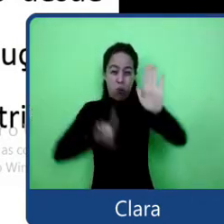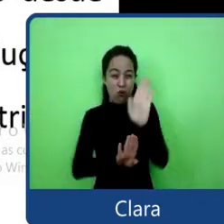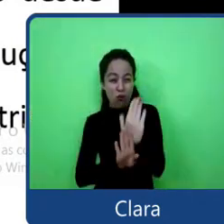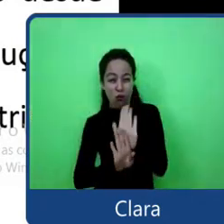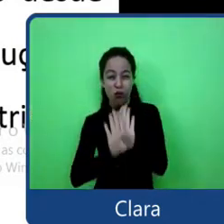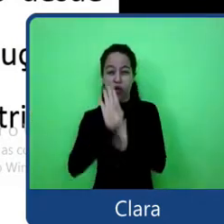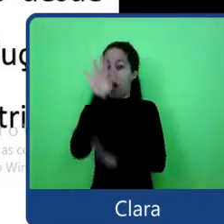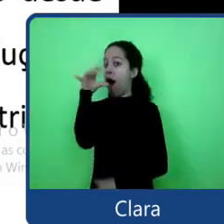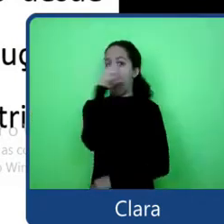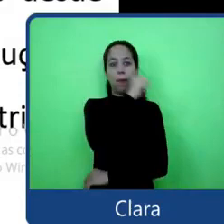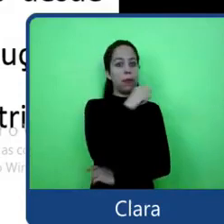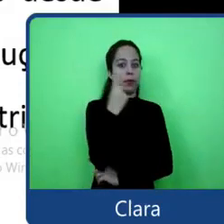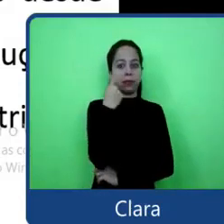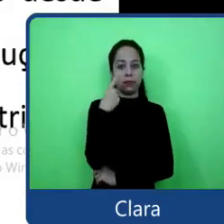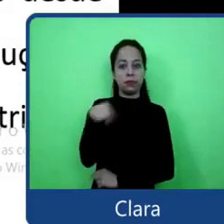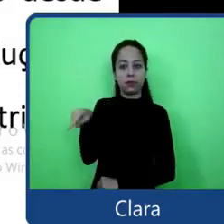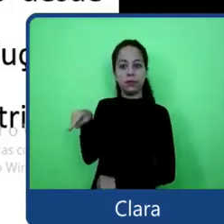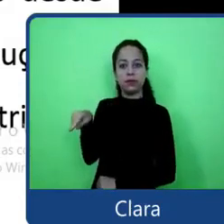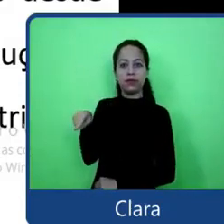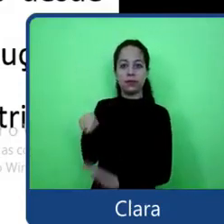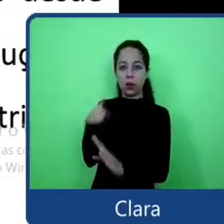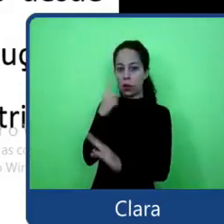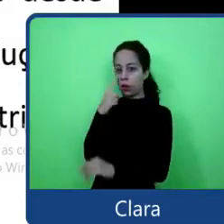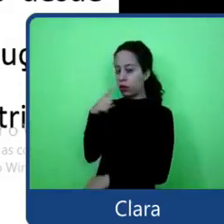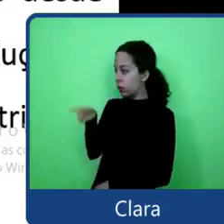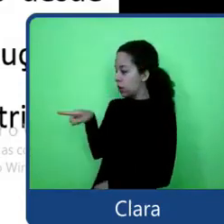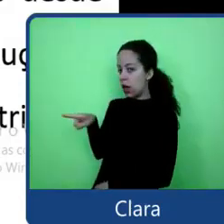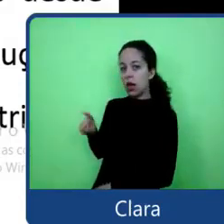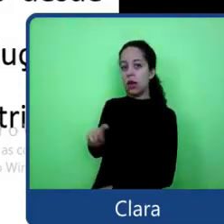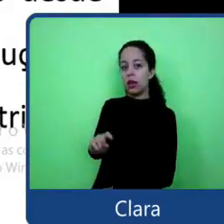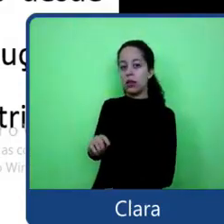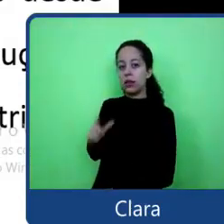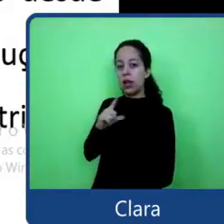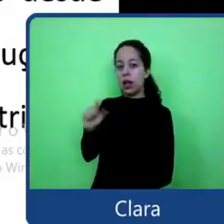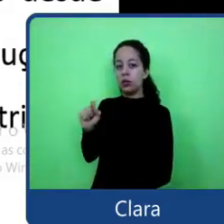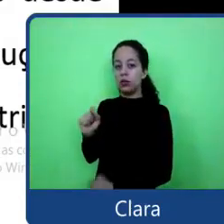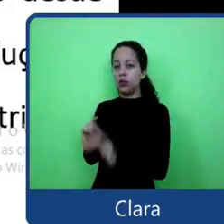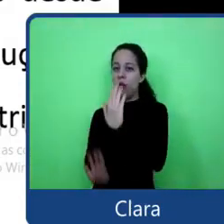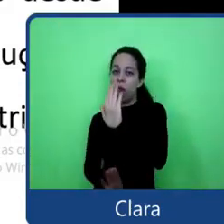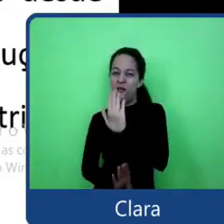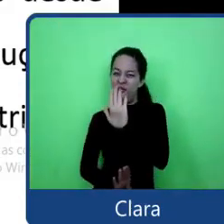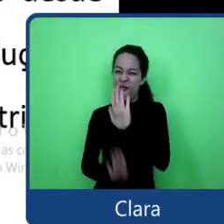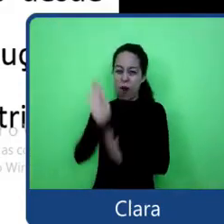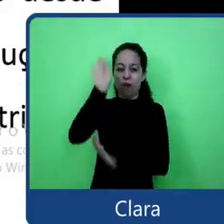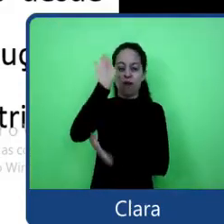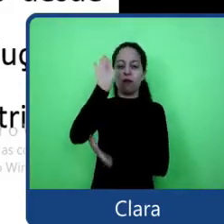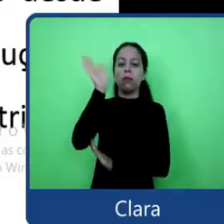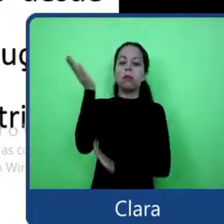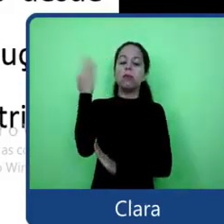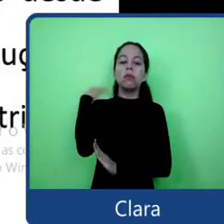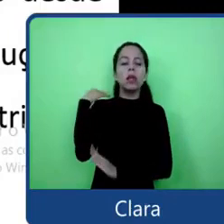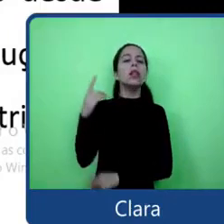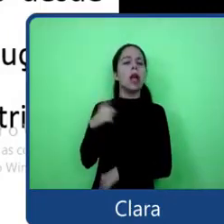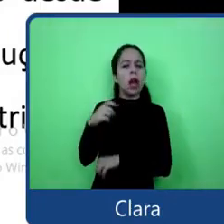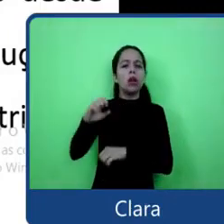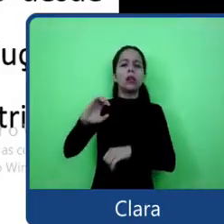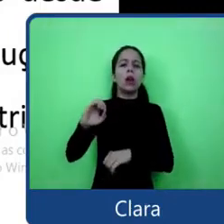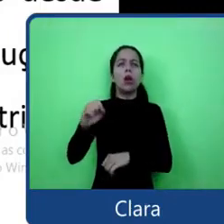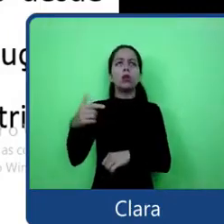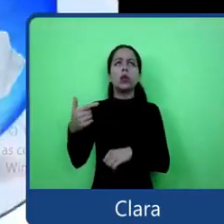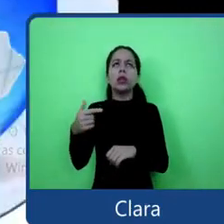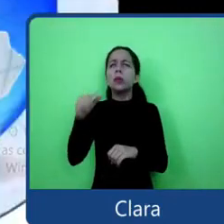mais uma vez ressaltando, né, que já houve mudanças no passado, né, na concentração de CO2, mas nunca tão rapidamente, né, nunca nessa escala de